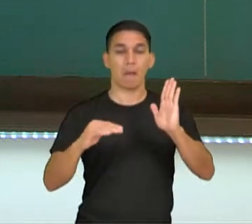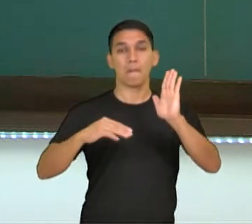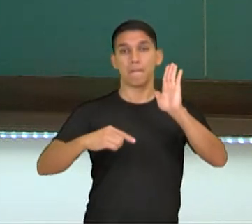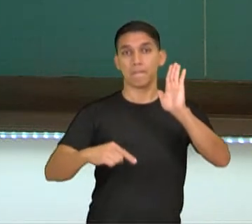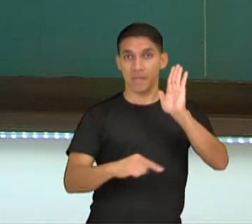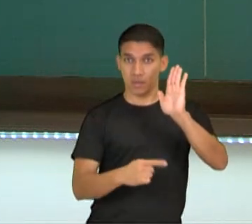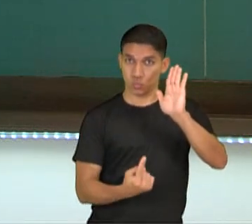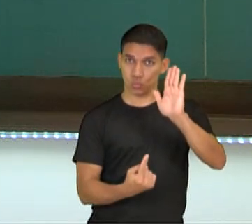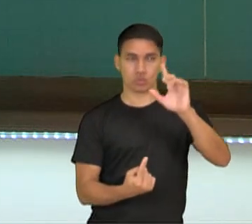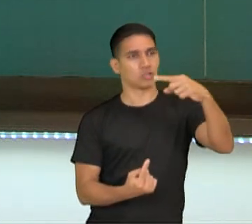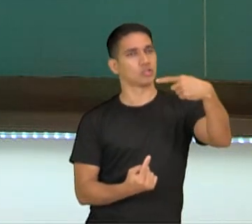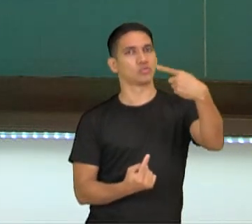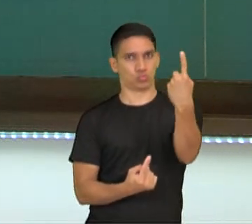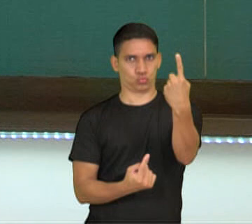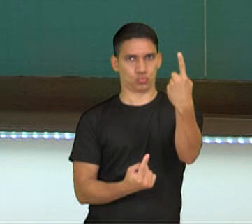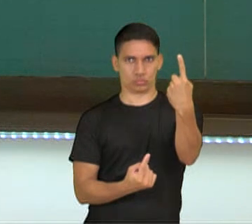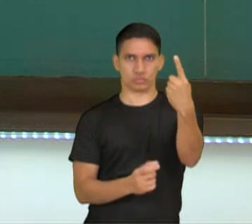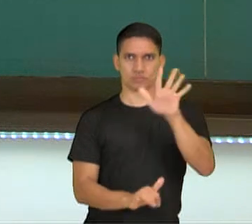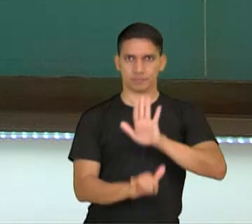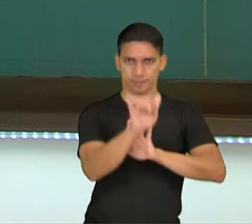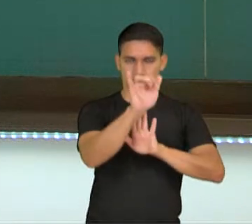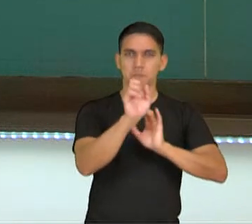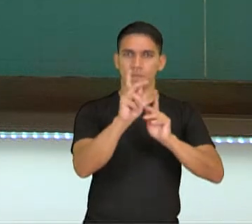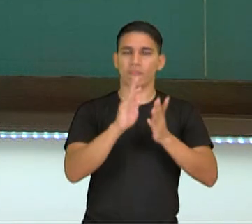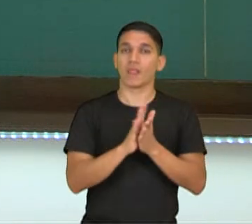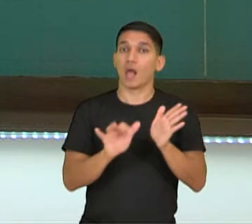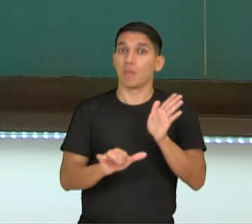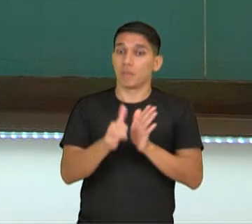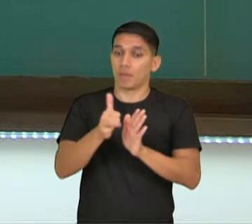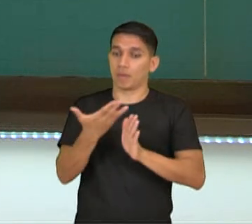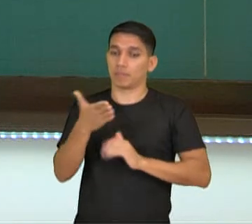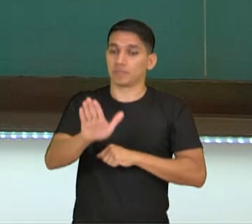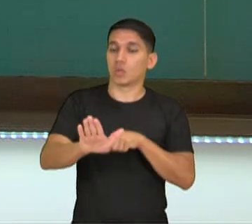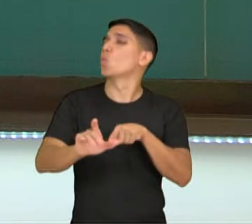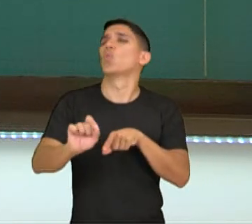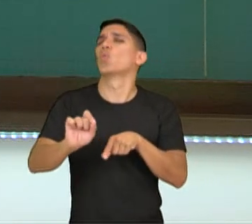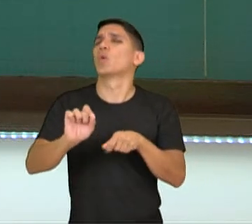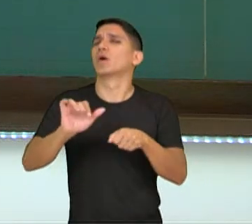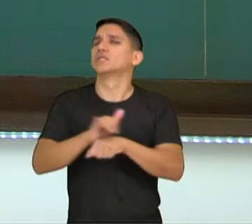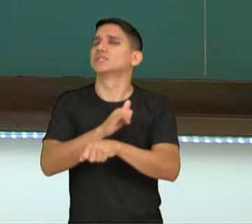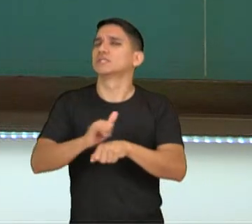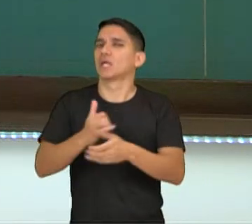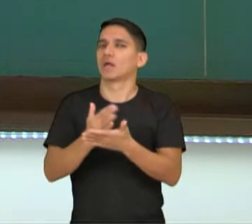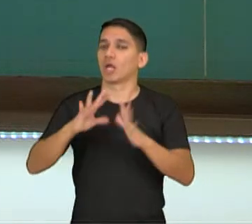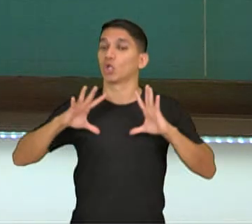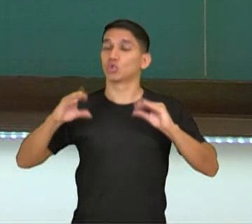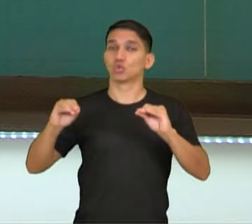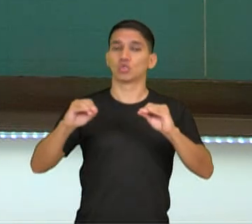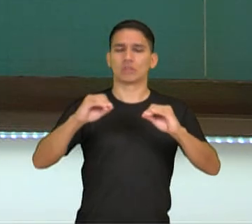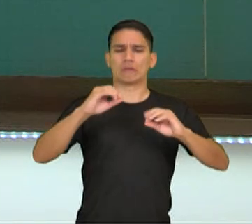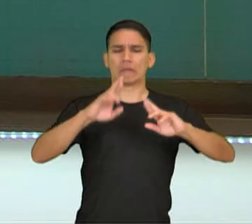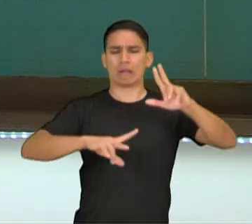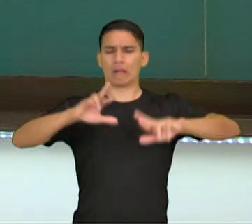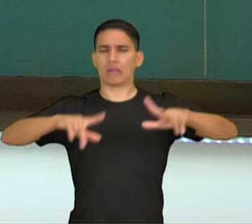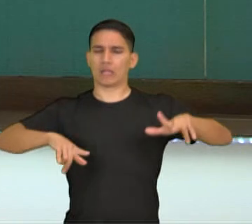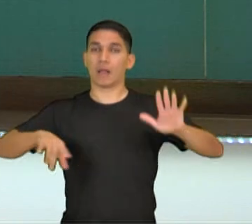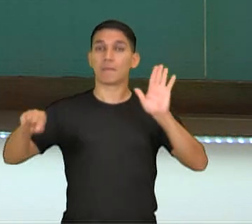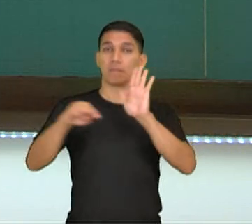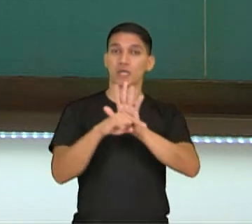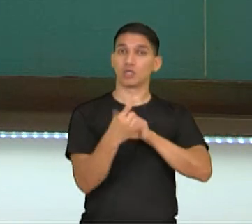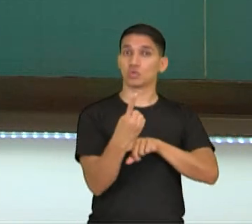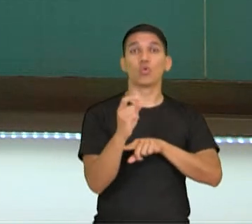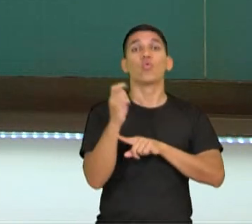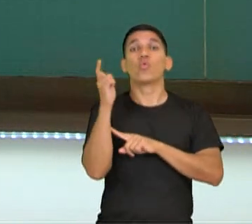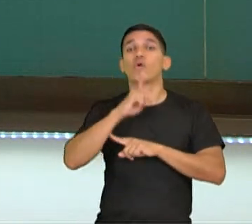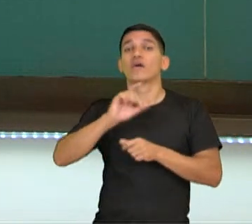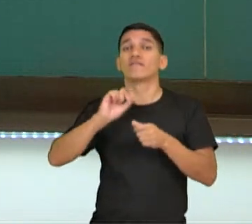1. Primeiro passo, eu vou multiplicar toda essa desigualdade por menos 1. Para quê? Para ficar com